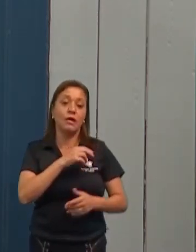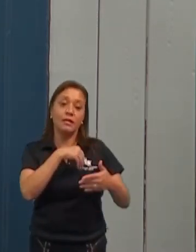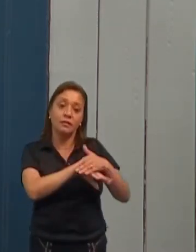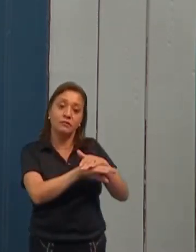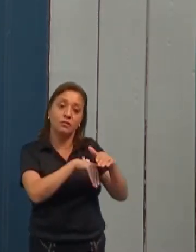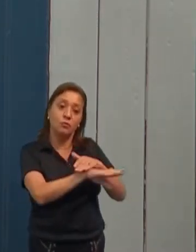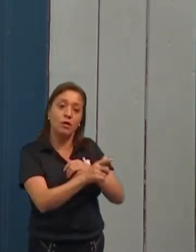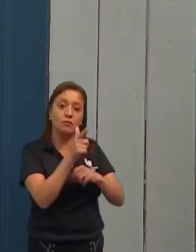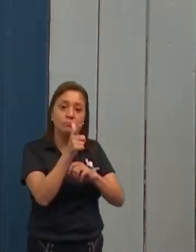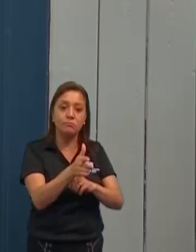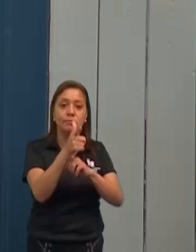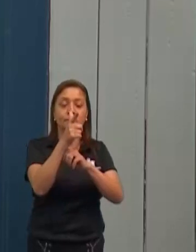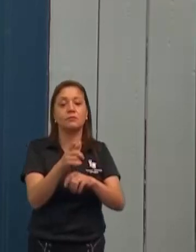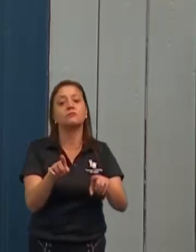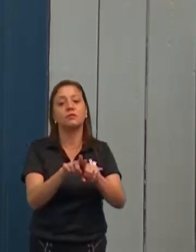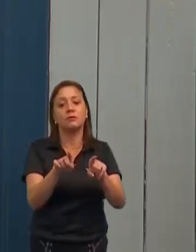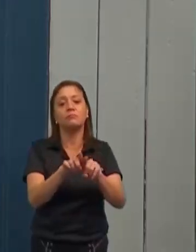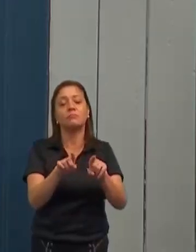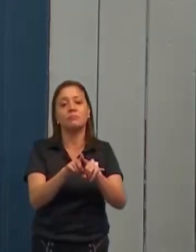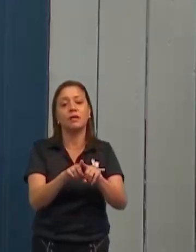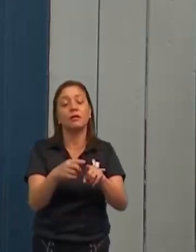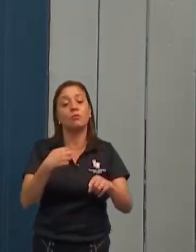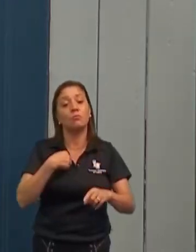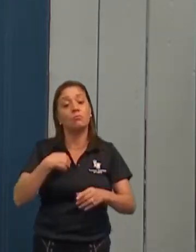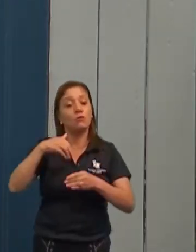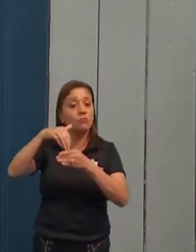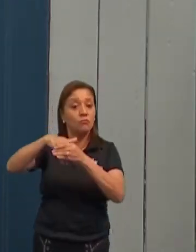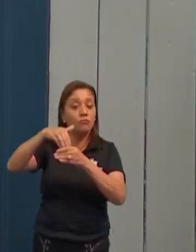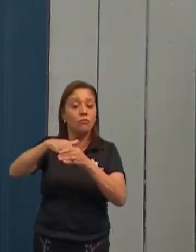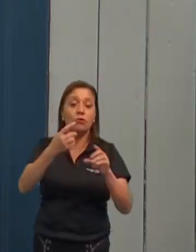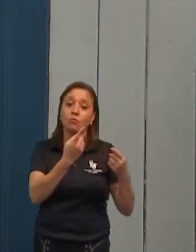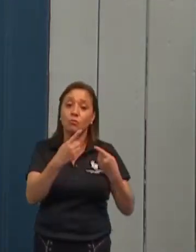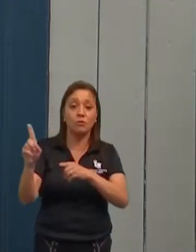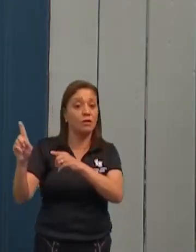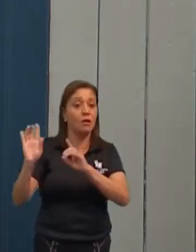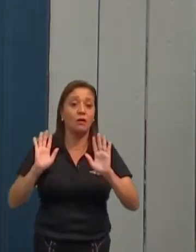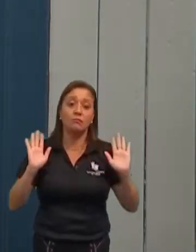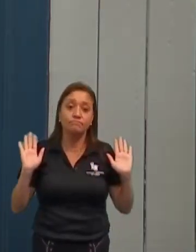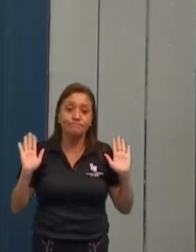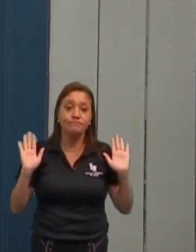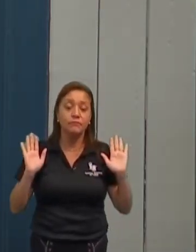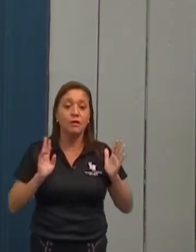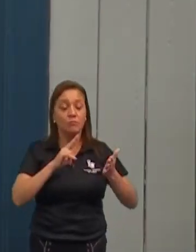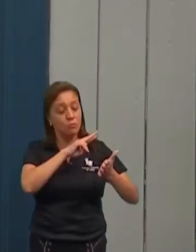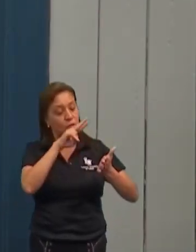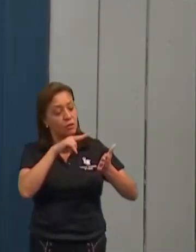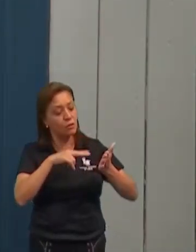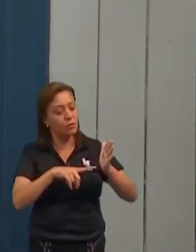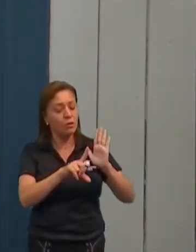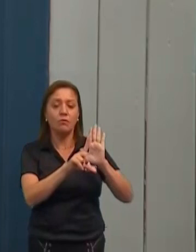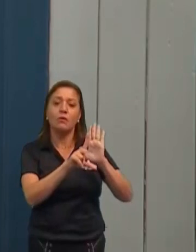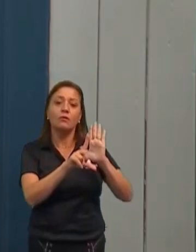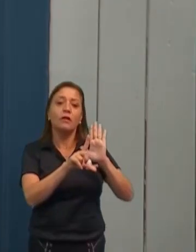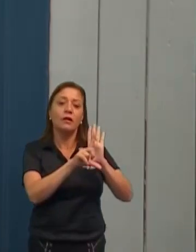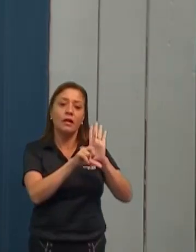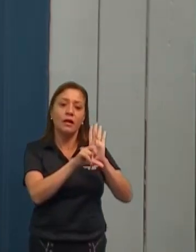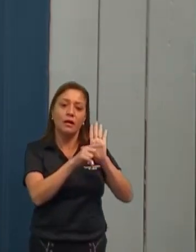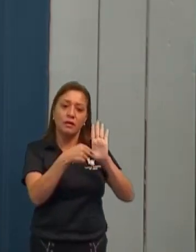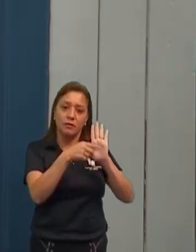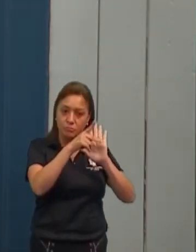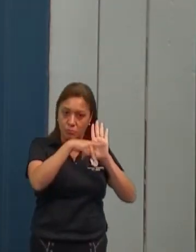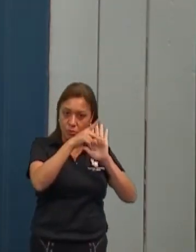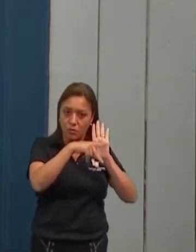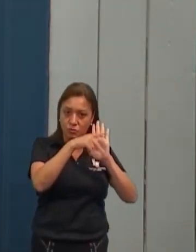colecionadores. Bom, e por que o meu voto contrário? Ao ler o projeto da companheira Gleice,